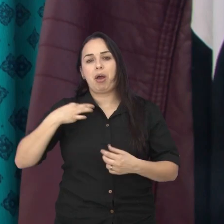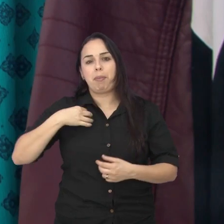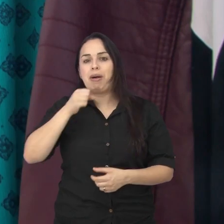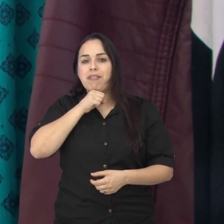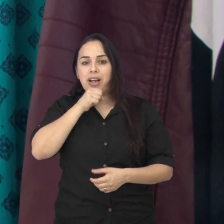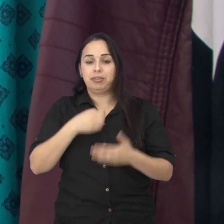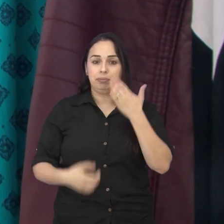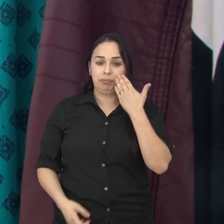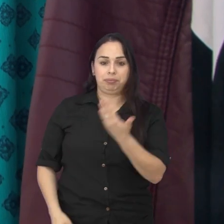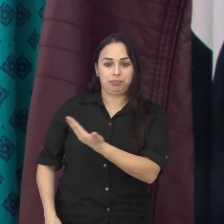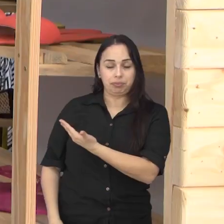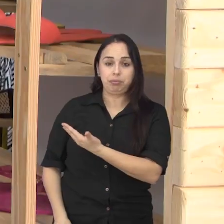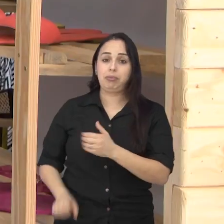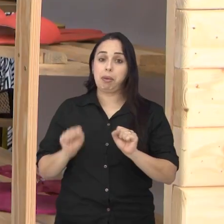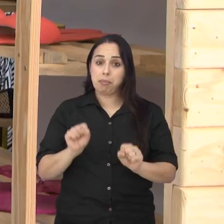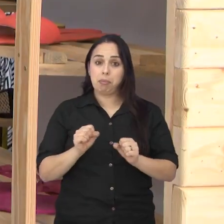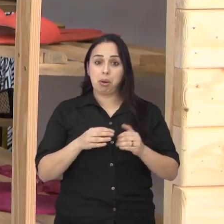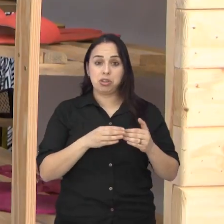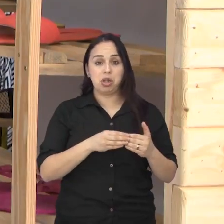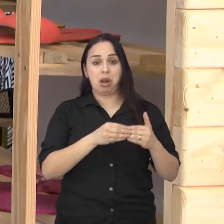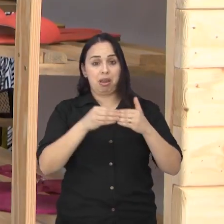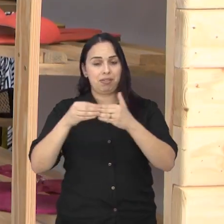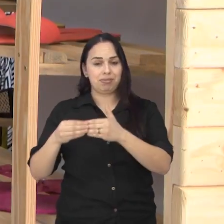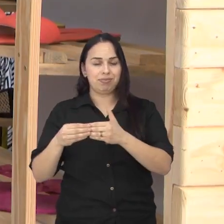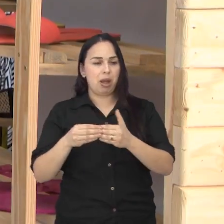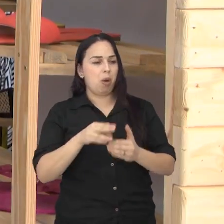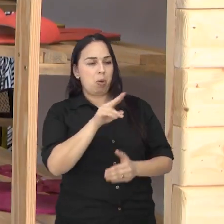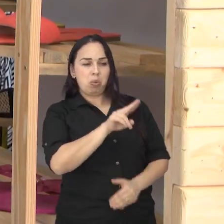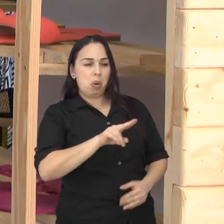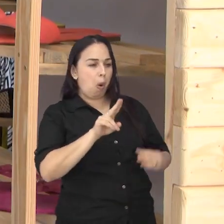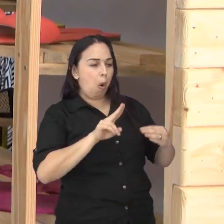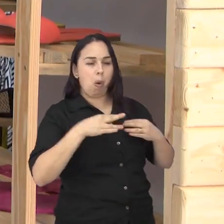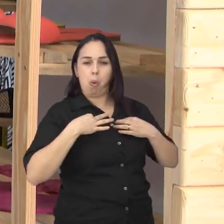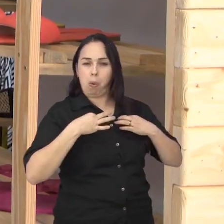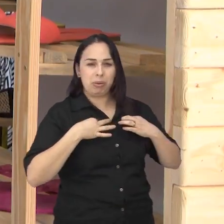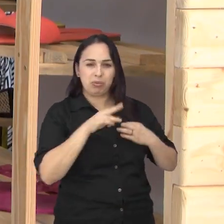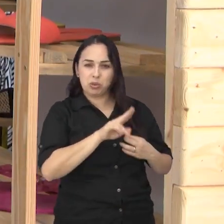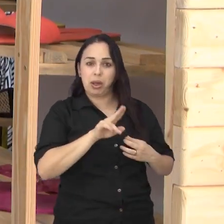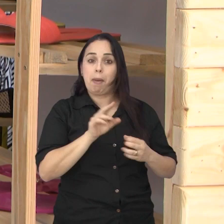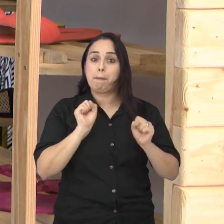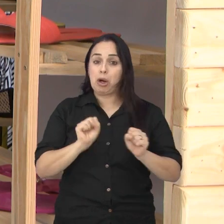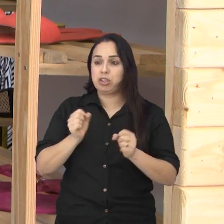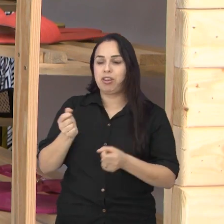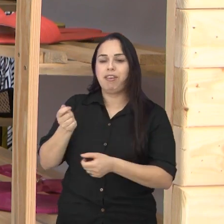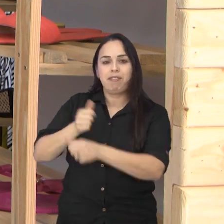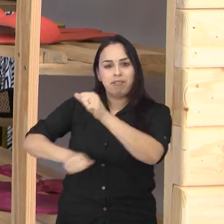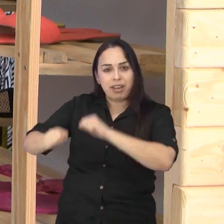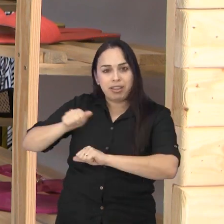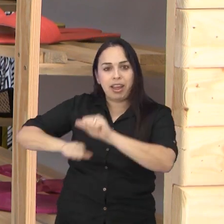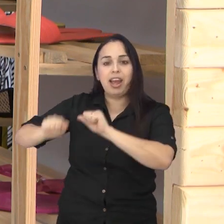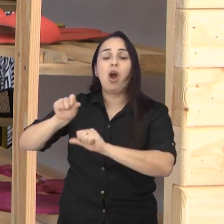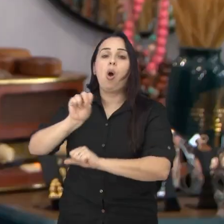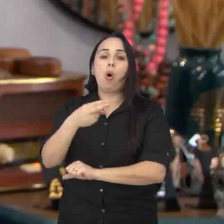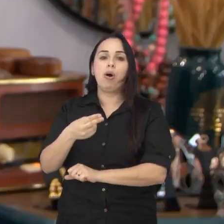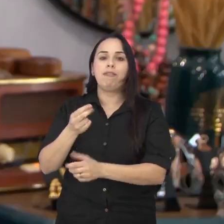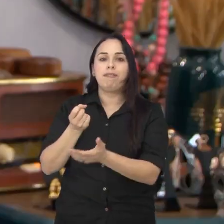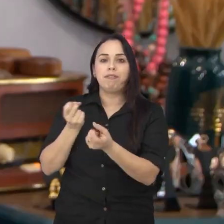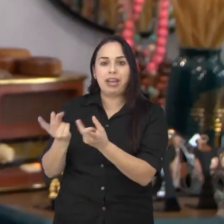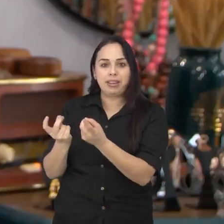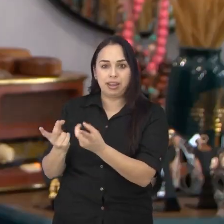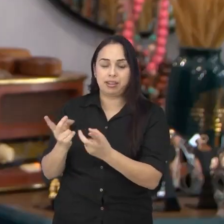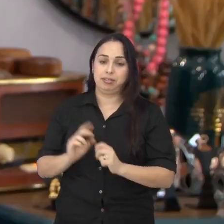Nos brechós, você também pode trazer as roupas que estão paradas no seu guarda-roupa, seja para vender ou trocar. No